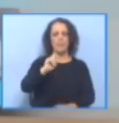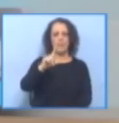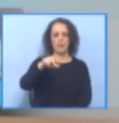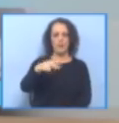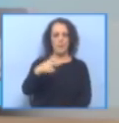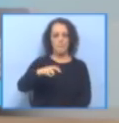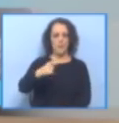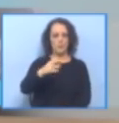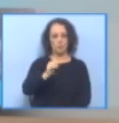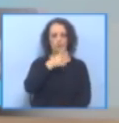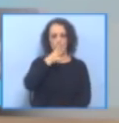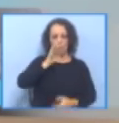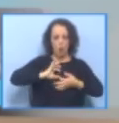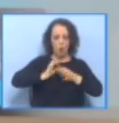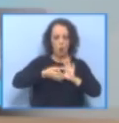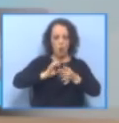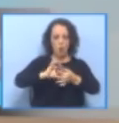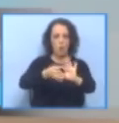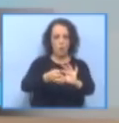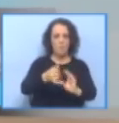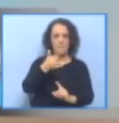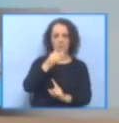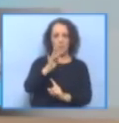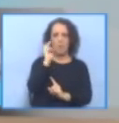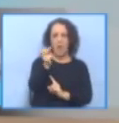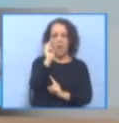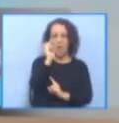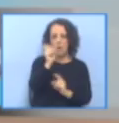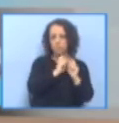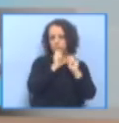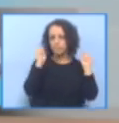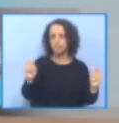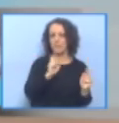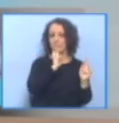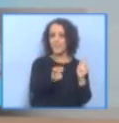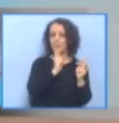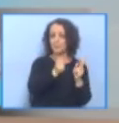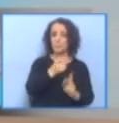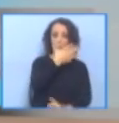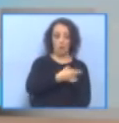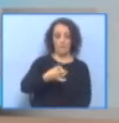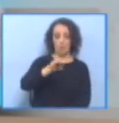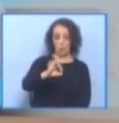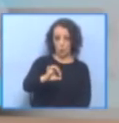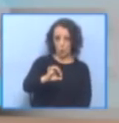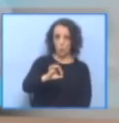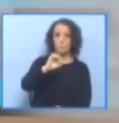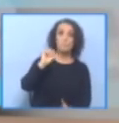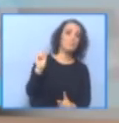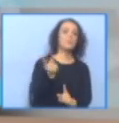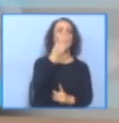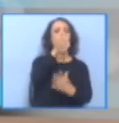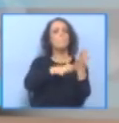fazia o elenco de 24 anos de avisos, desde 98, em que há um primeiro